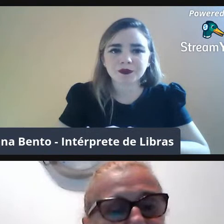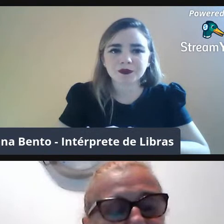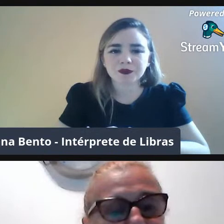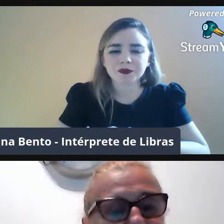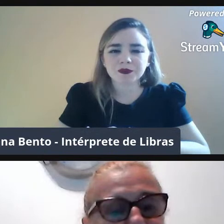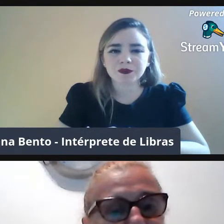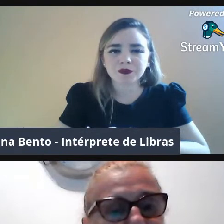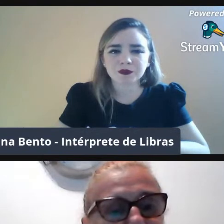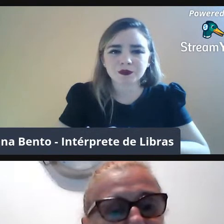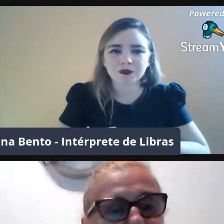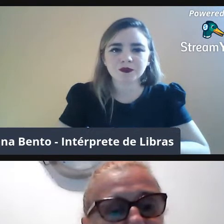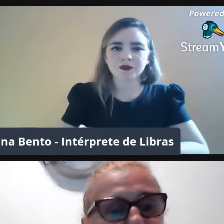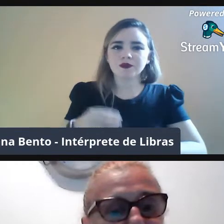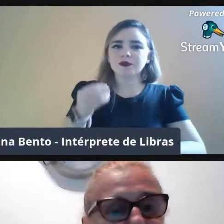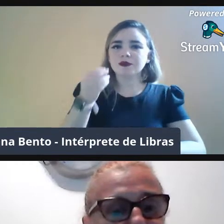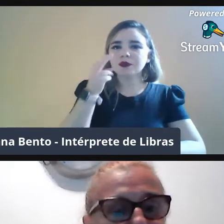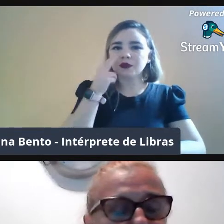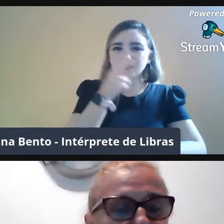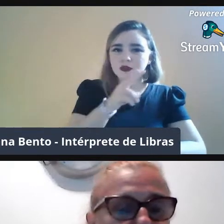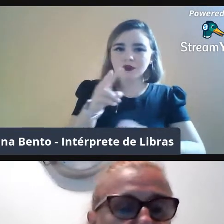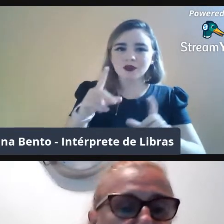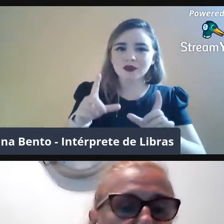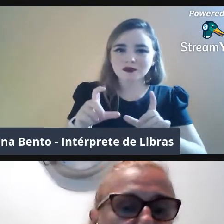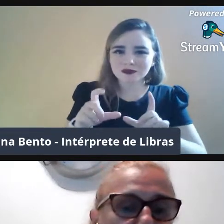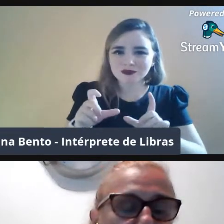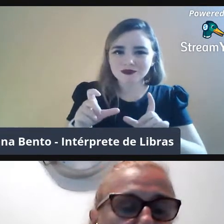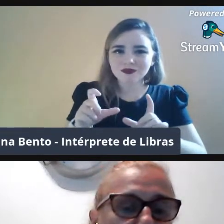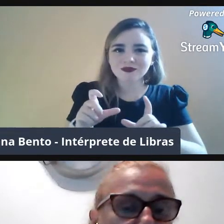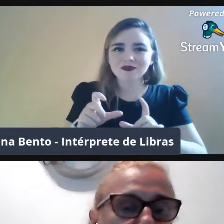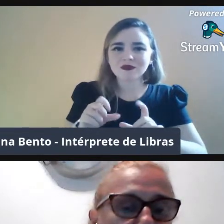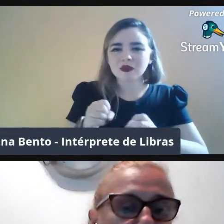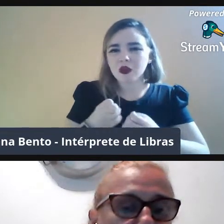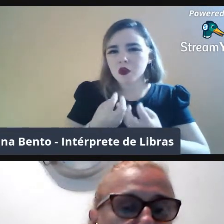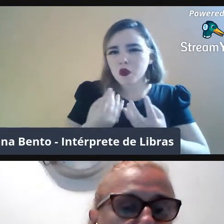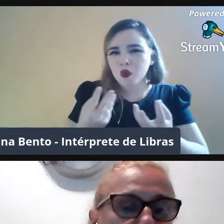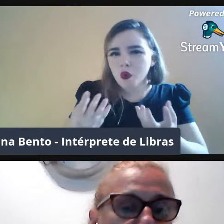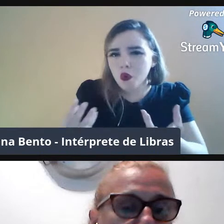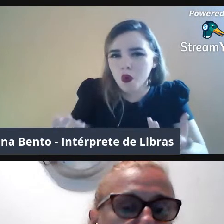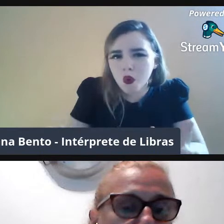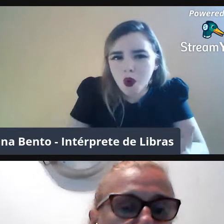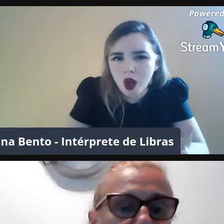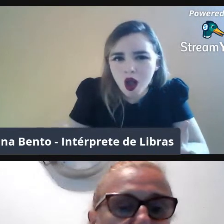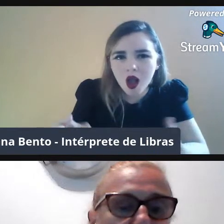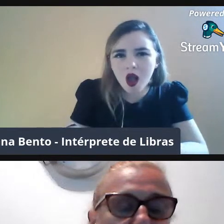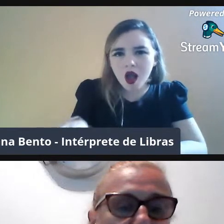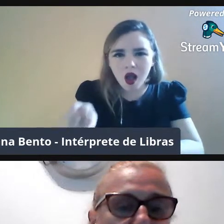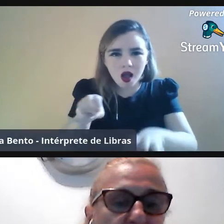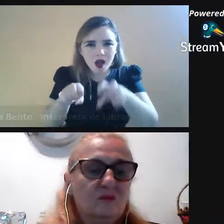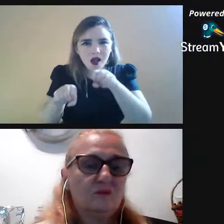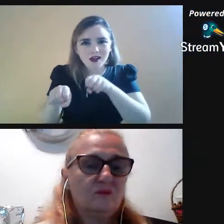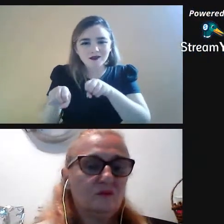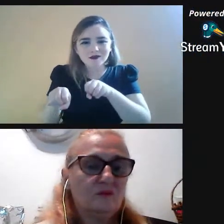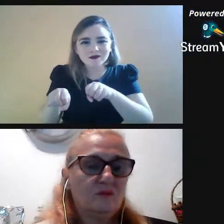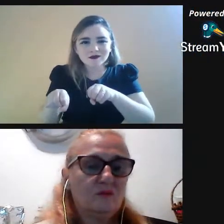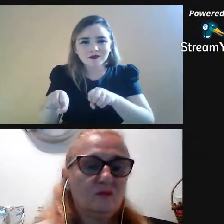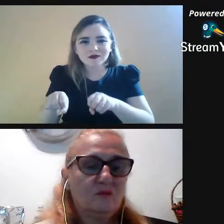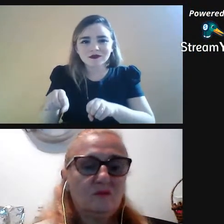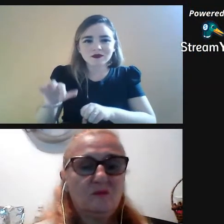Está vendo? Essas esculturas, né, que ele fazia, se apropriando, né, dessas